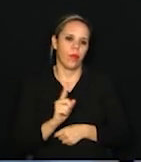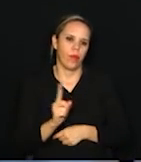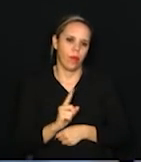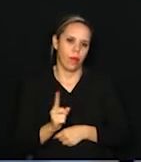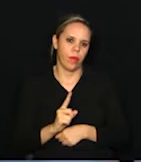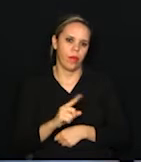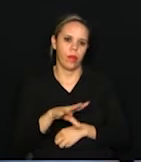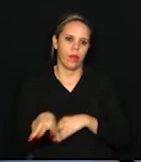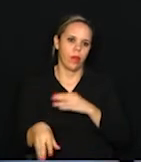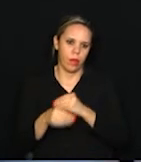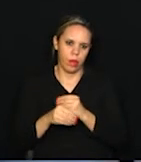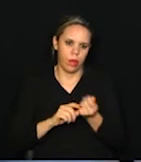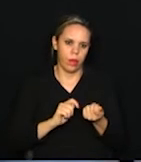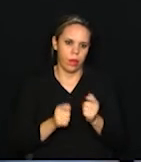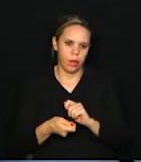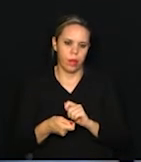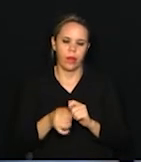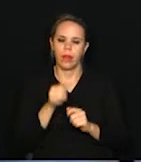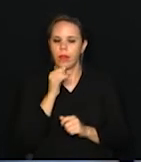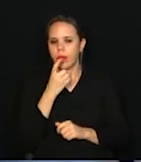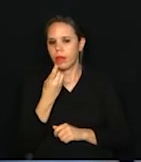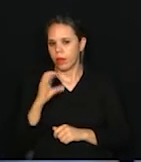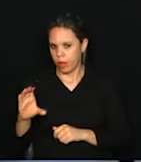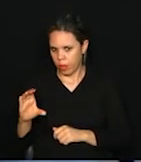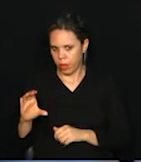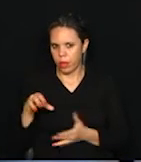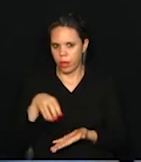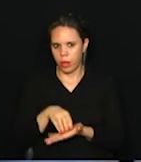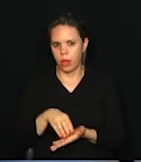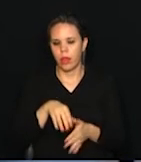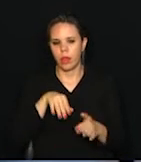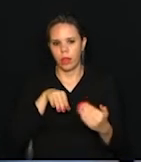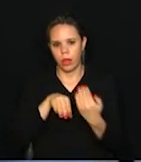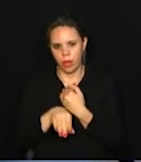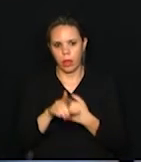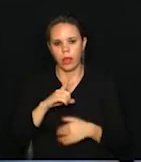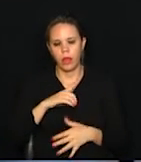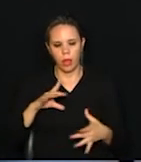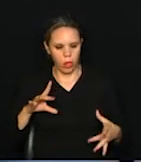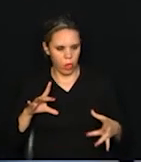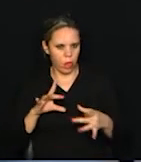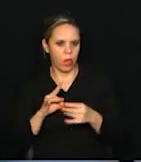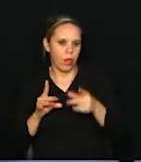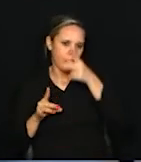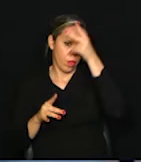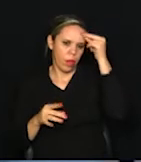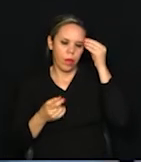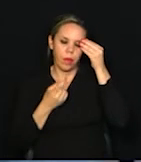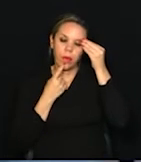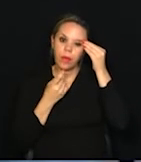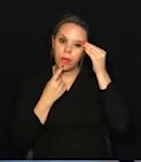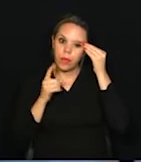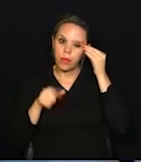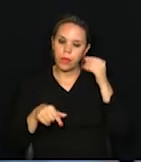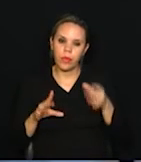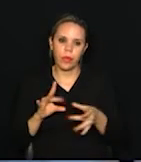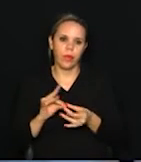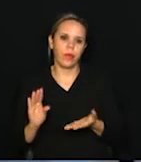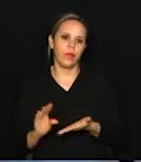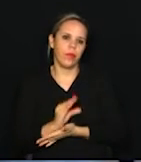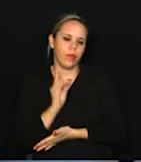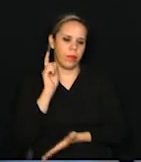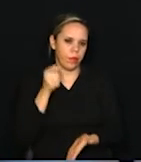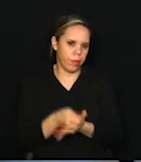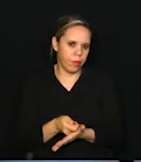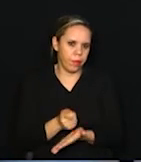de implantação. Então, a INDEC tem sim um convênio com a Prefeitura de Campinas, e esse convênio é que